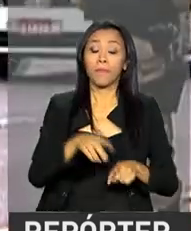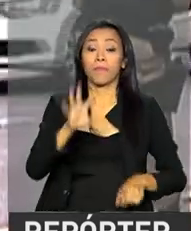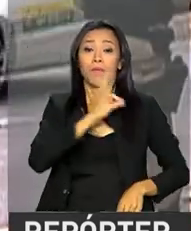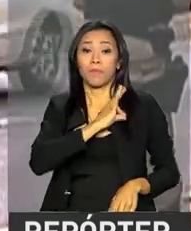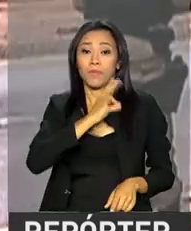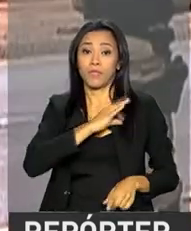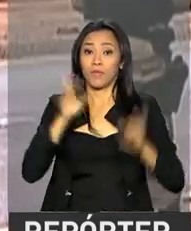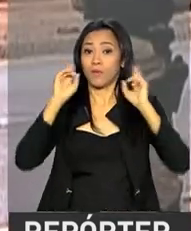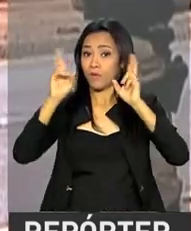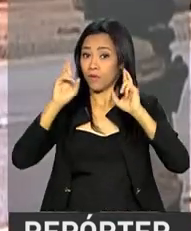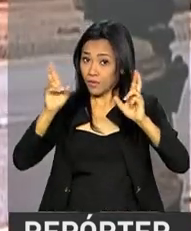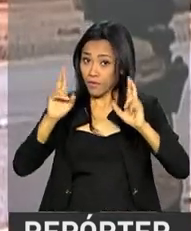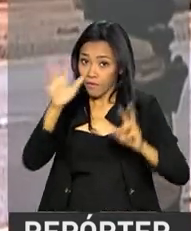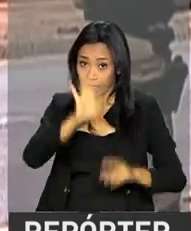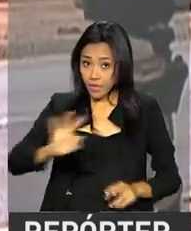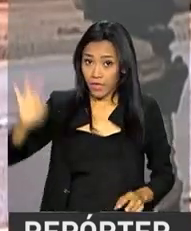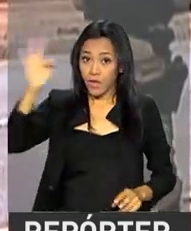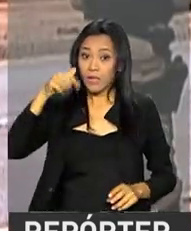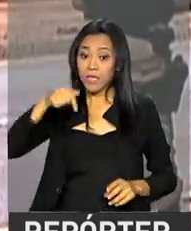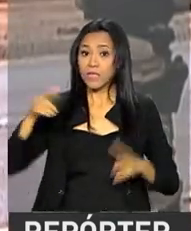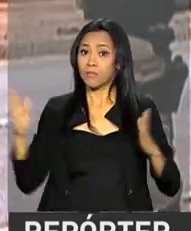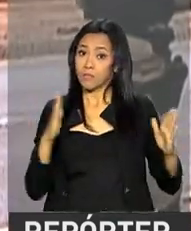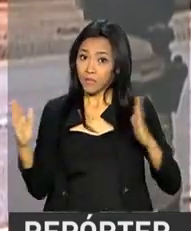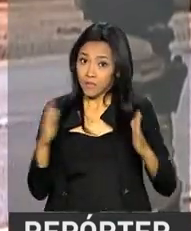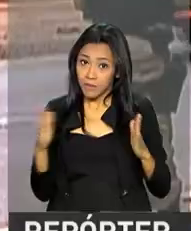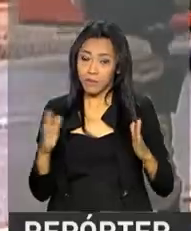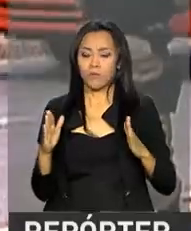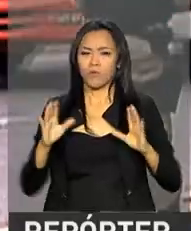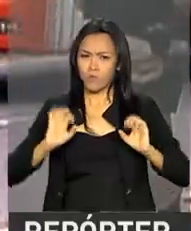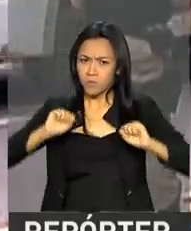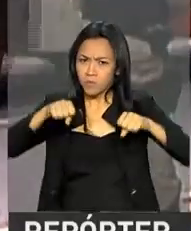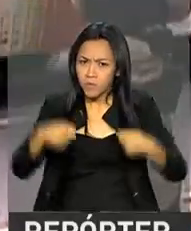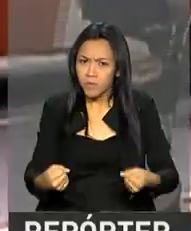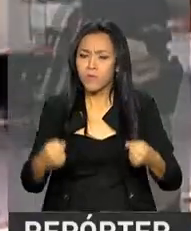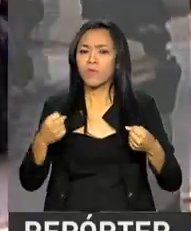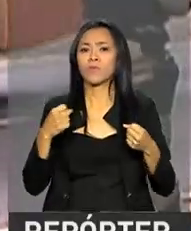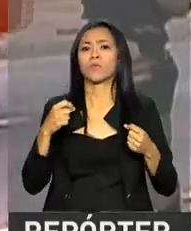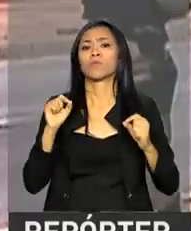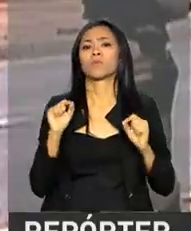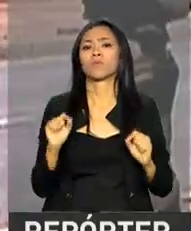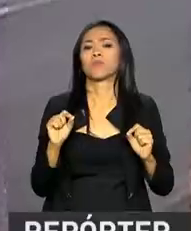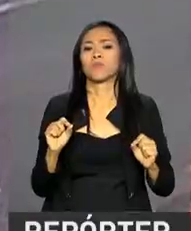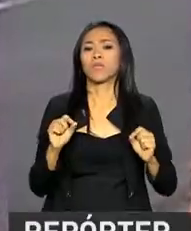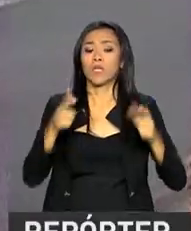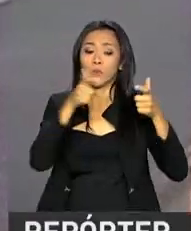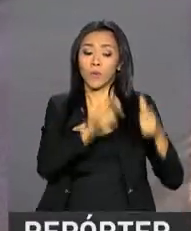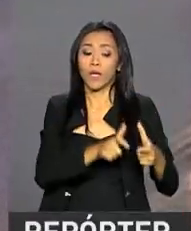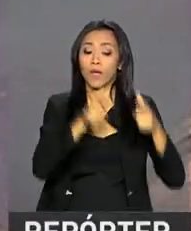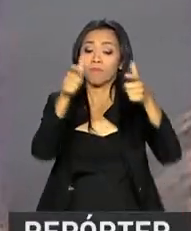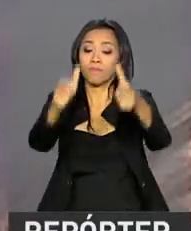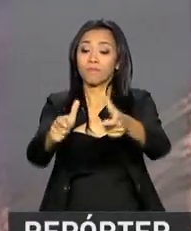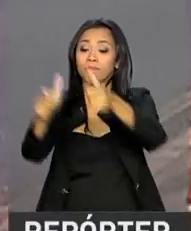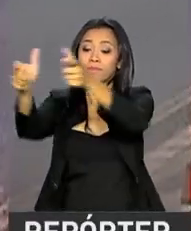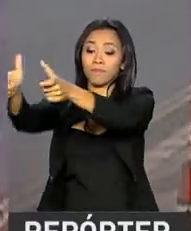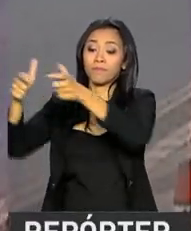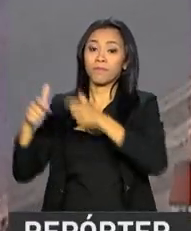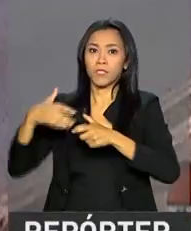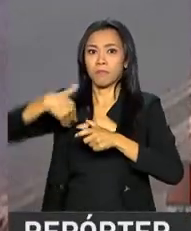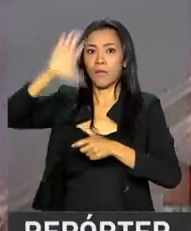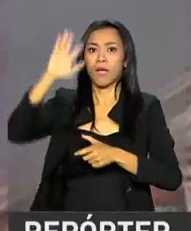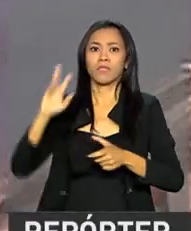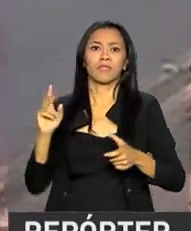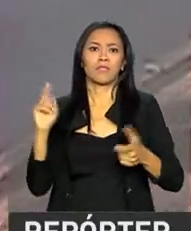federal promove nesse período um reforço concentrado no policial policiamento em locais e horários de maior incidência